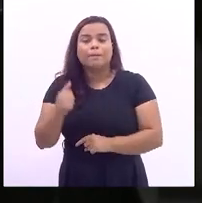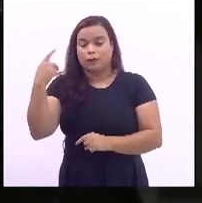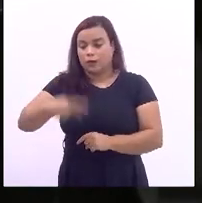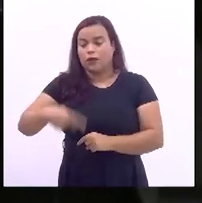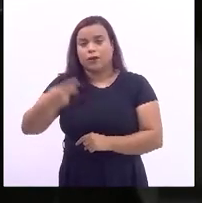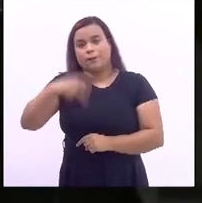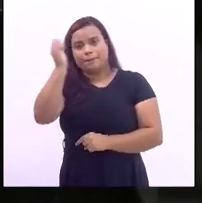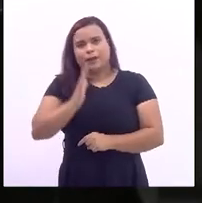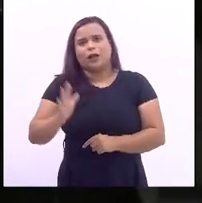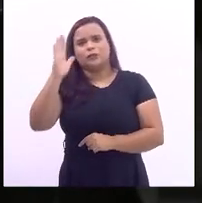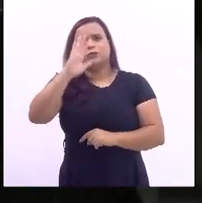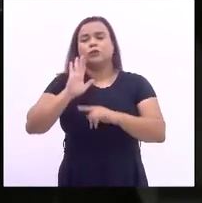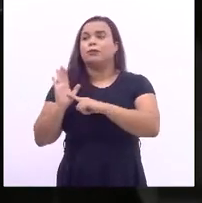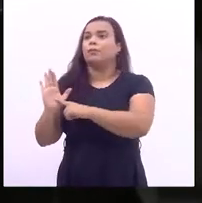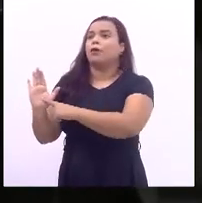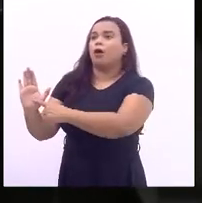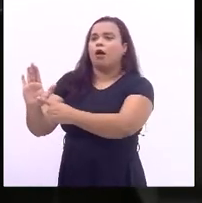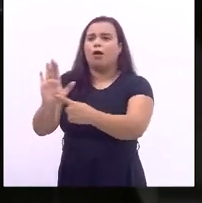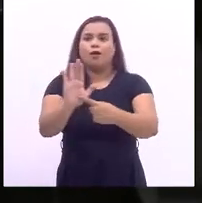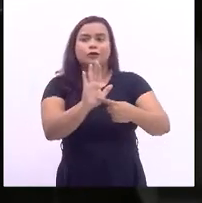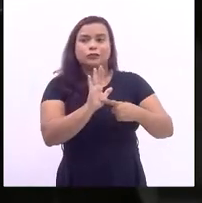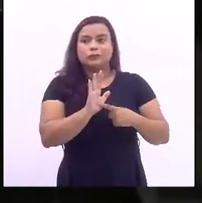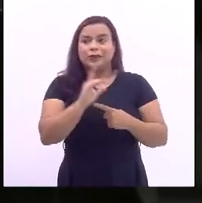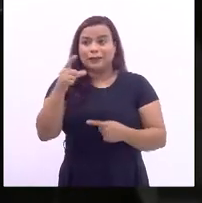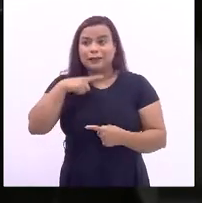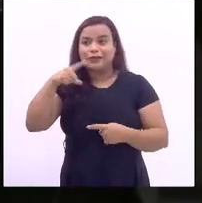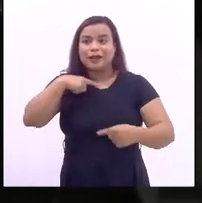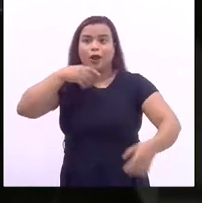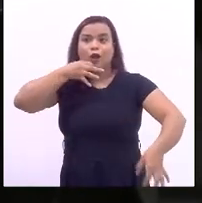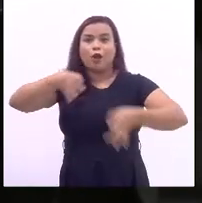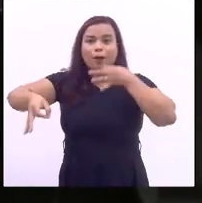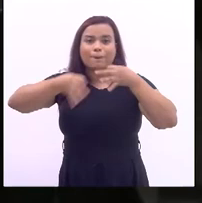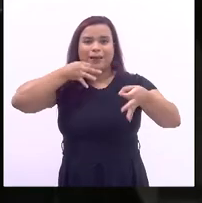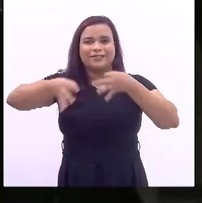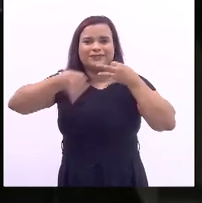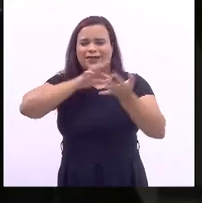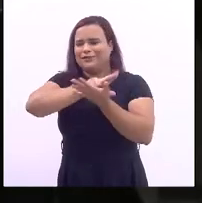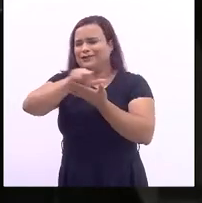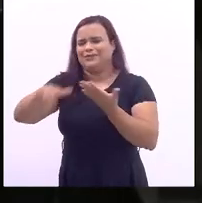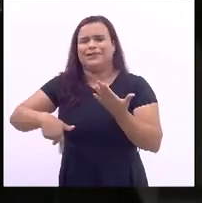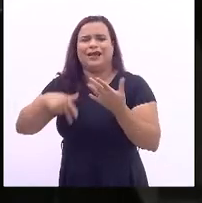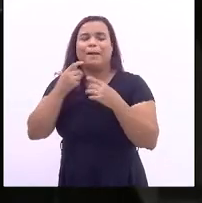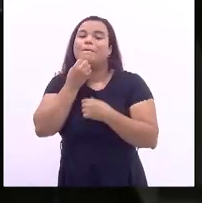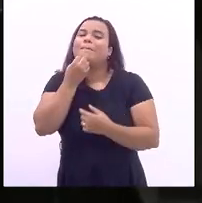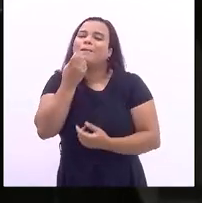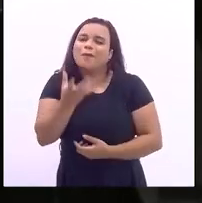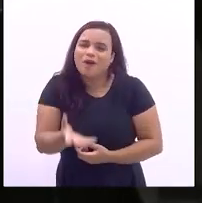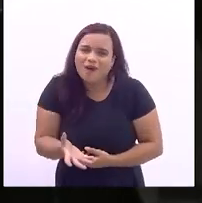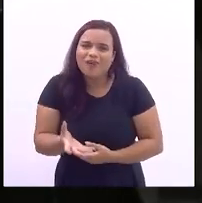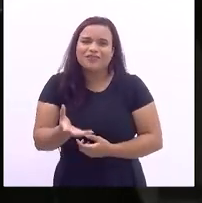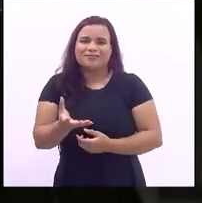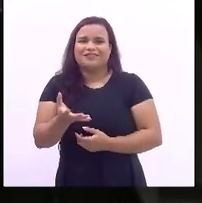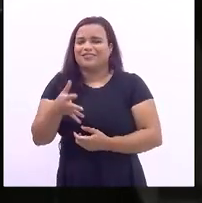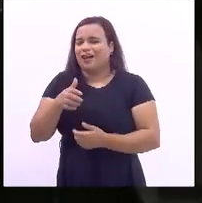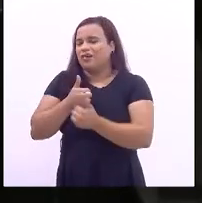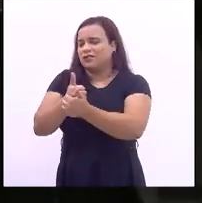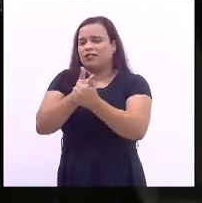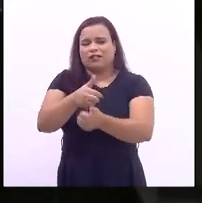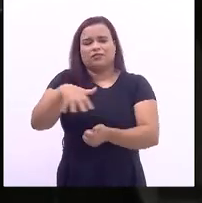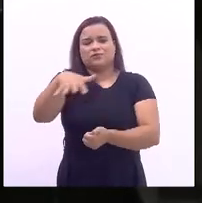objetivos de comentários positivos em todos os segmentos